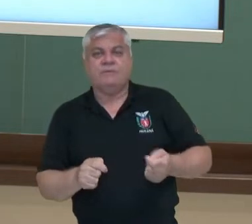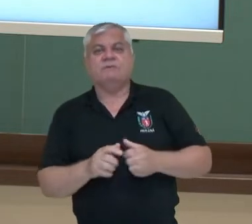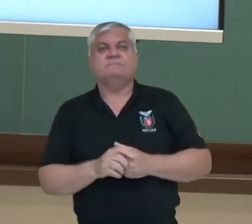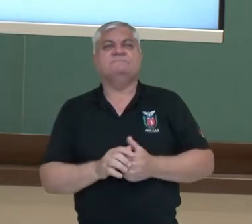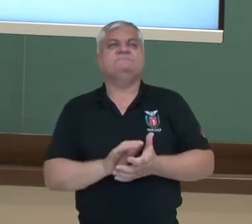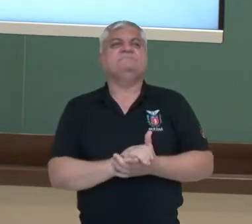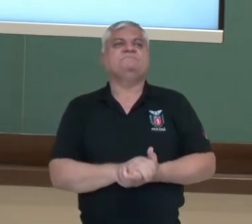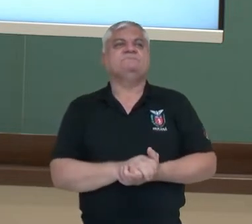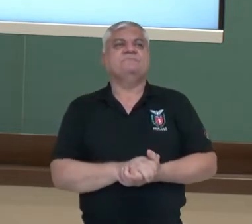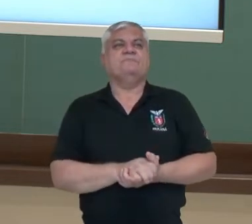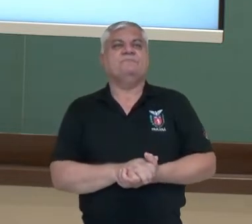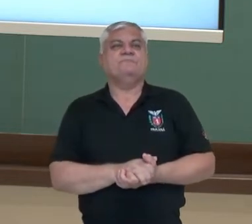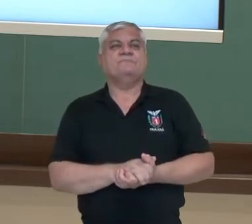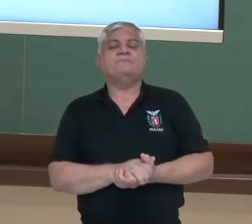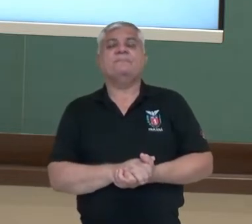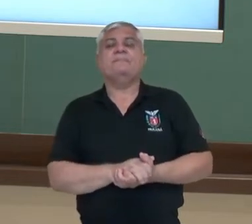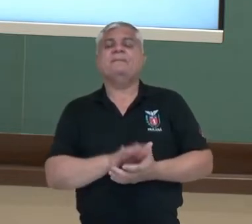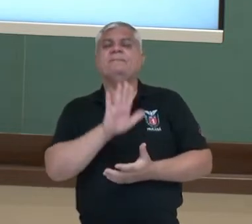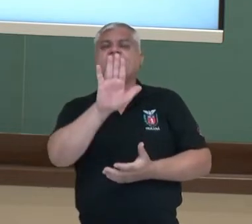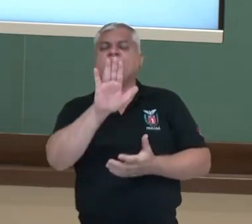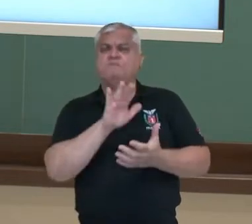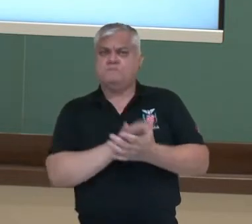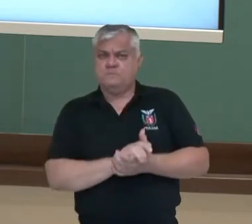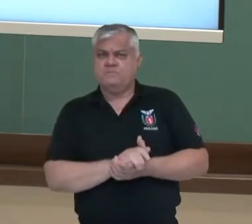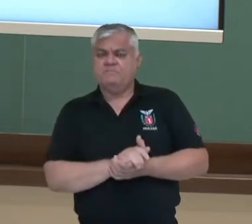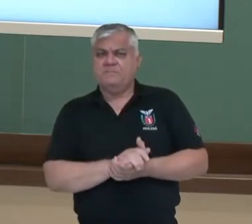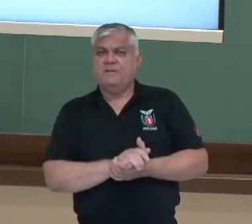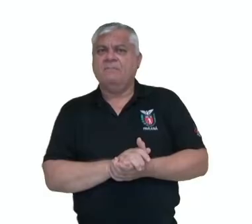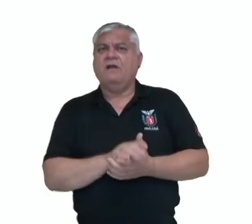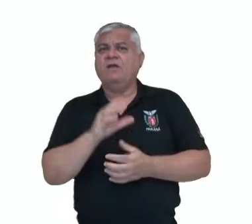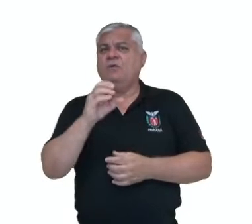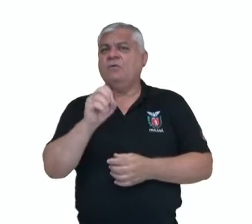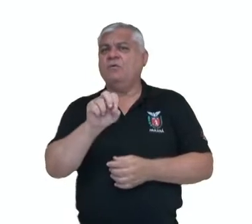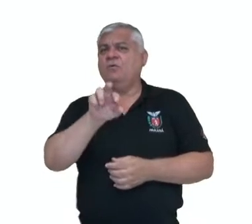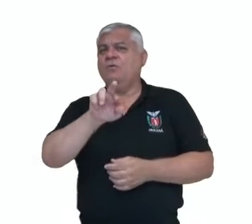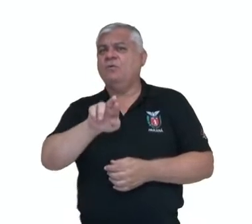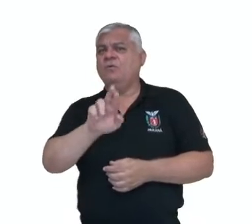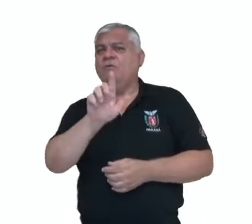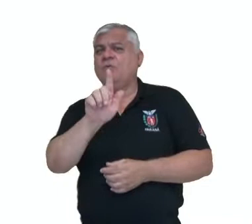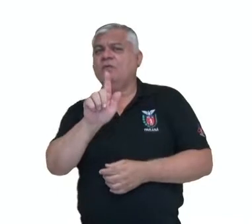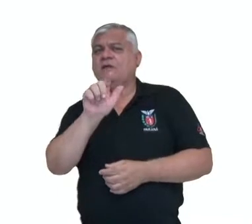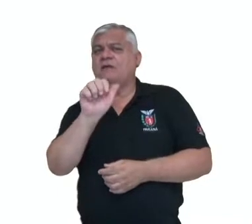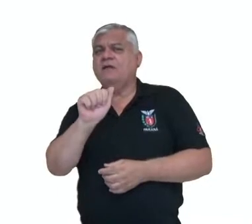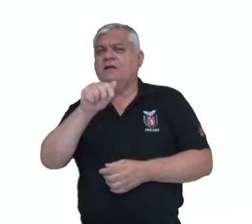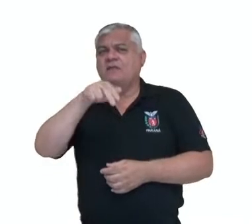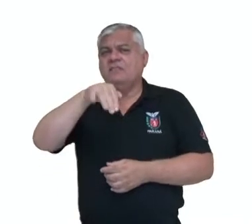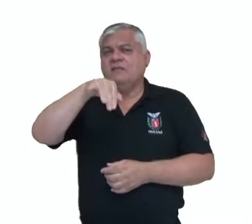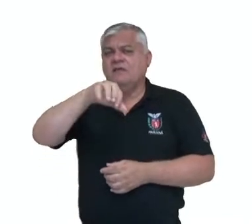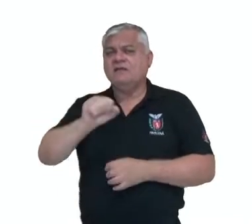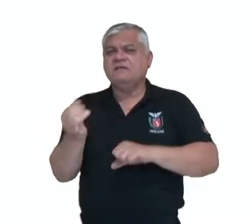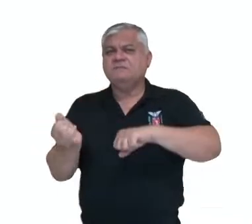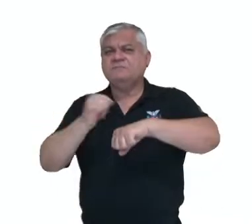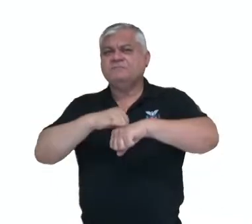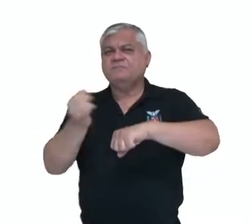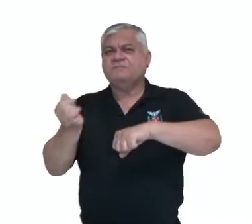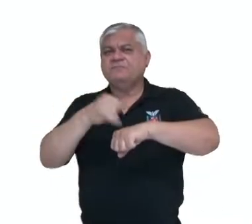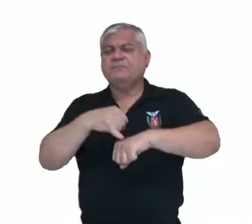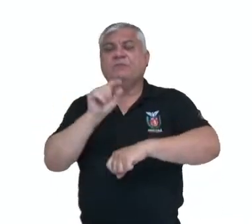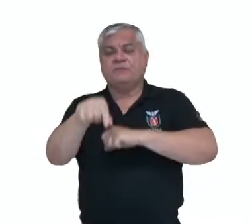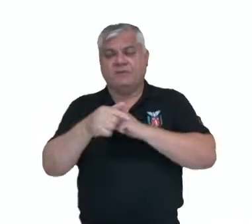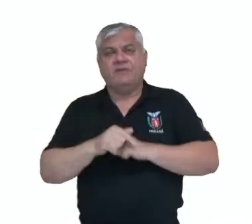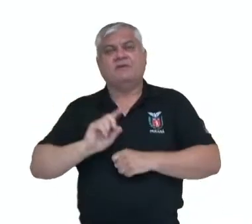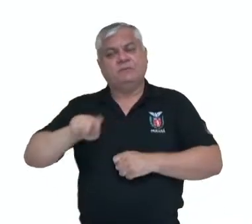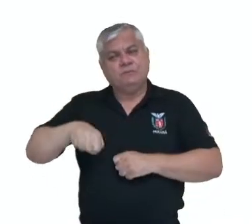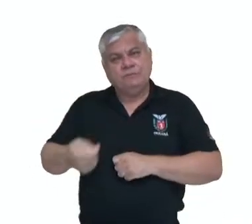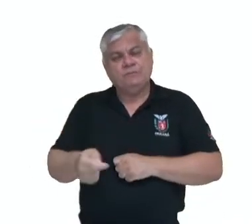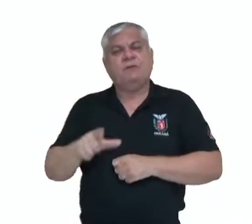reações químicas. Muito bem. As reações químicas orgânicas iônicas são também